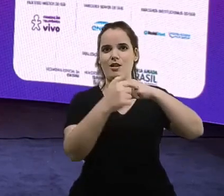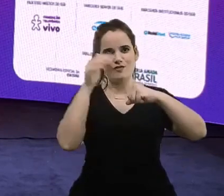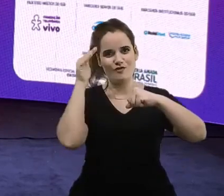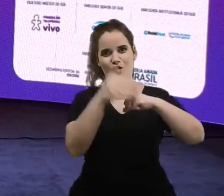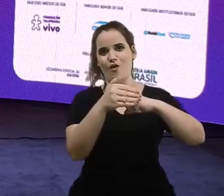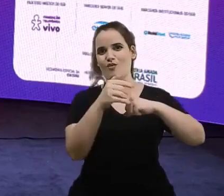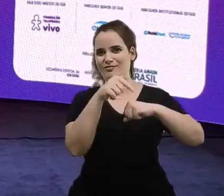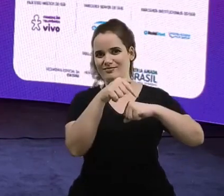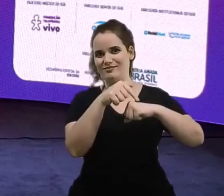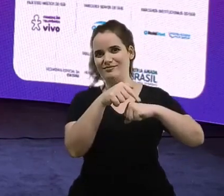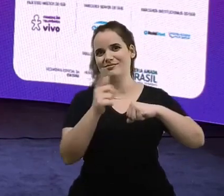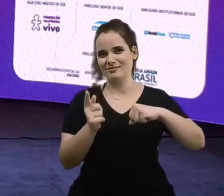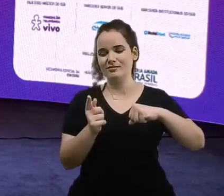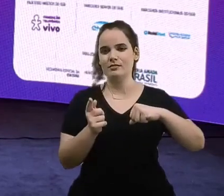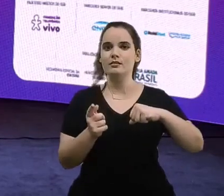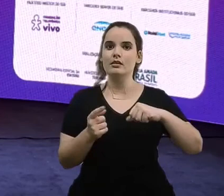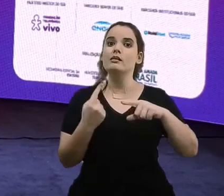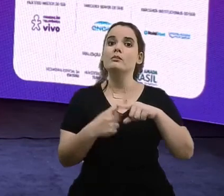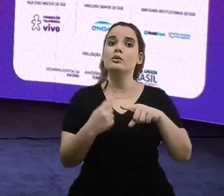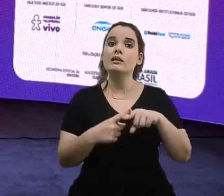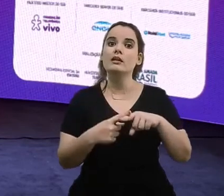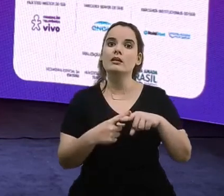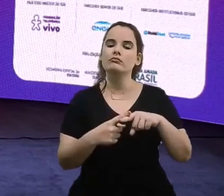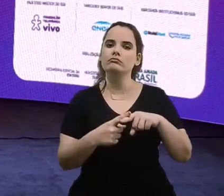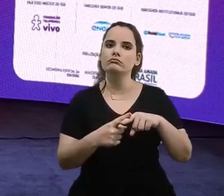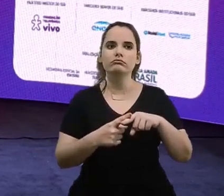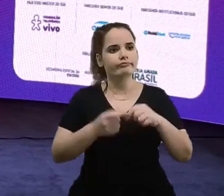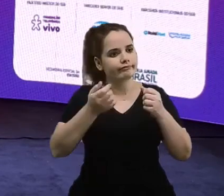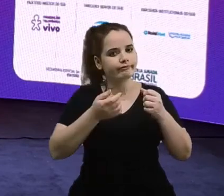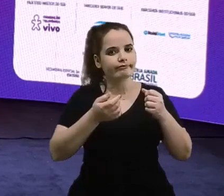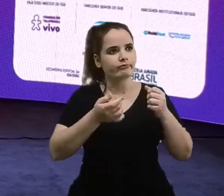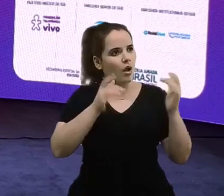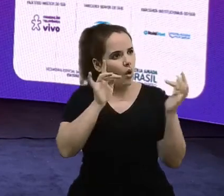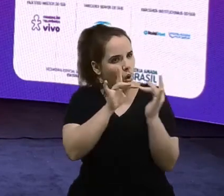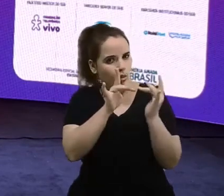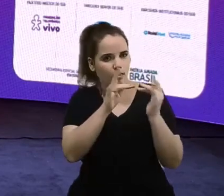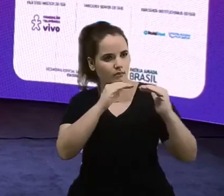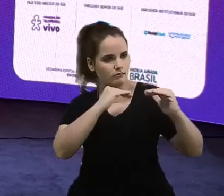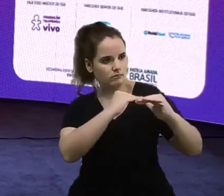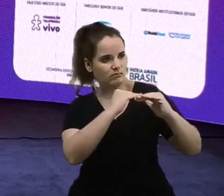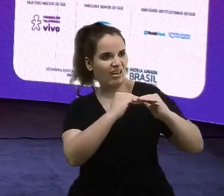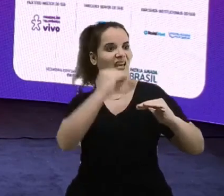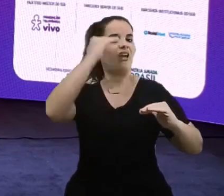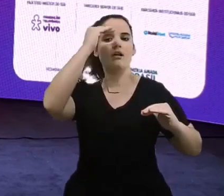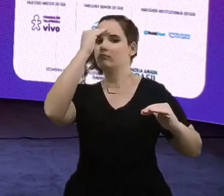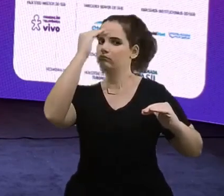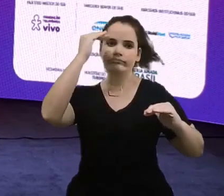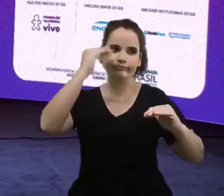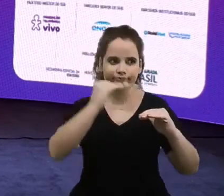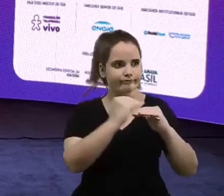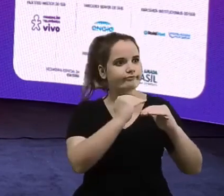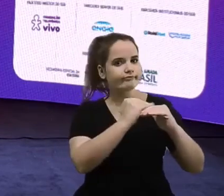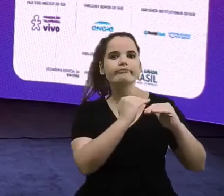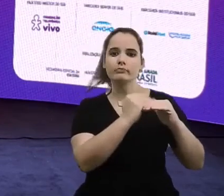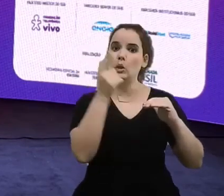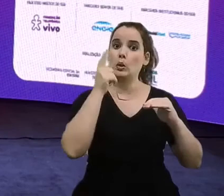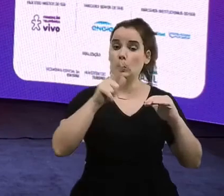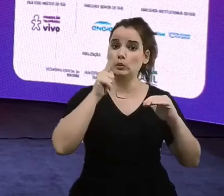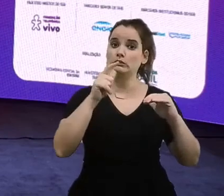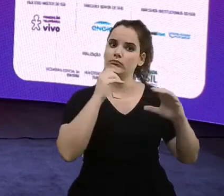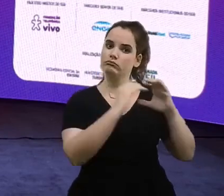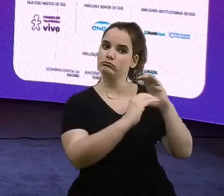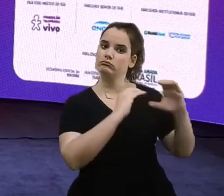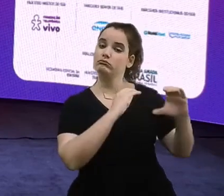essa preocupação de falar a mesma língua do usuário, de usar um storytelling, uma narrativa que vá ser